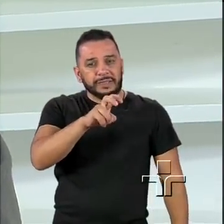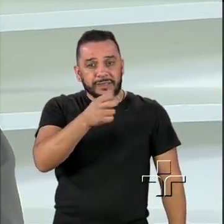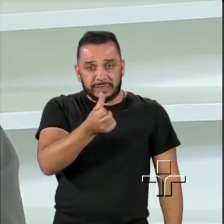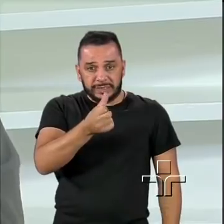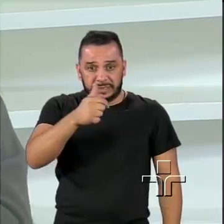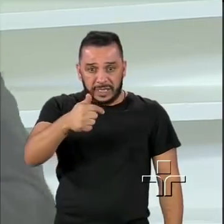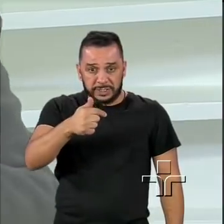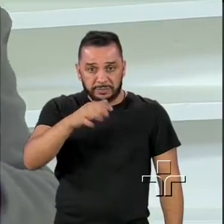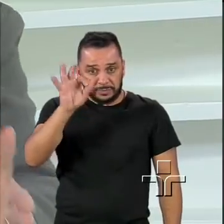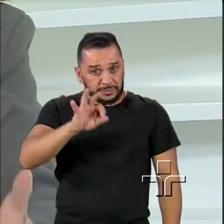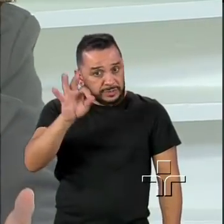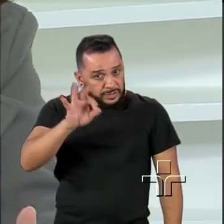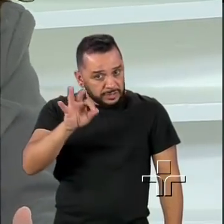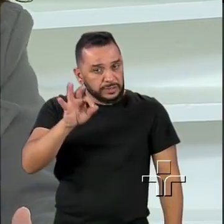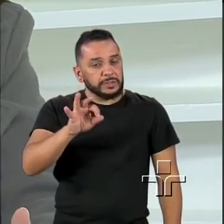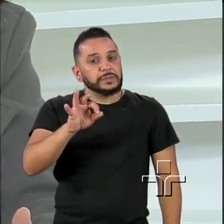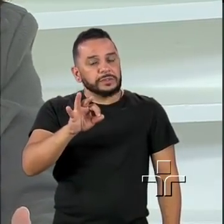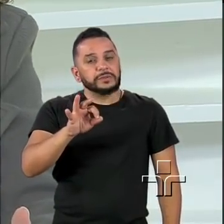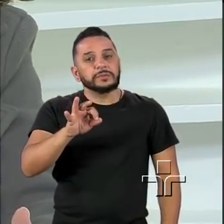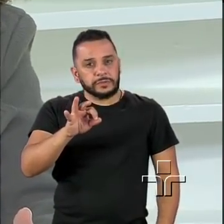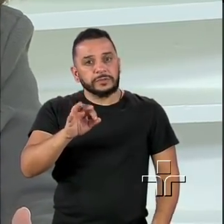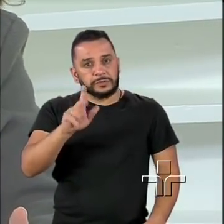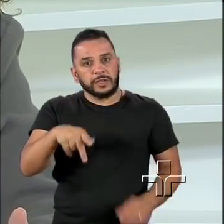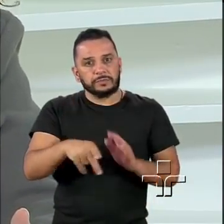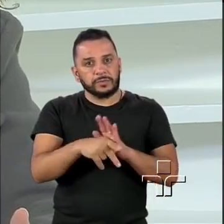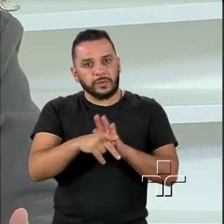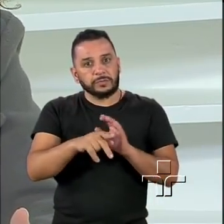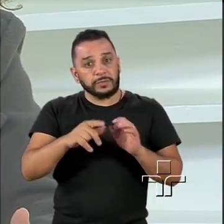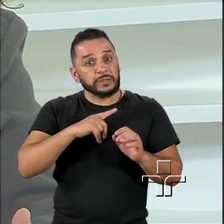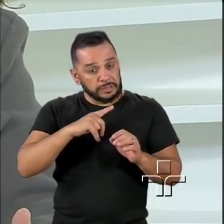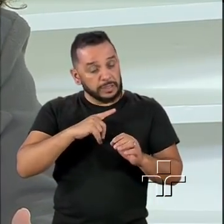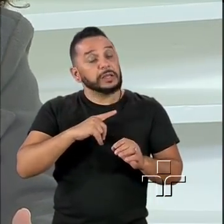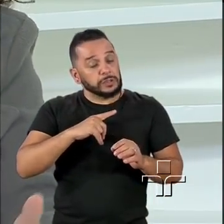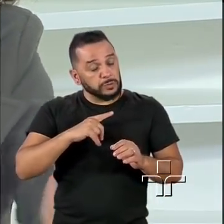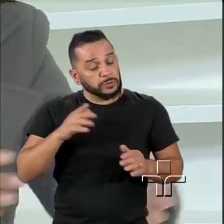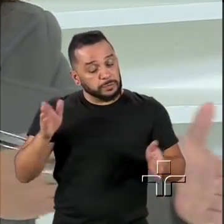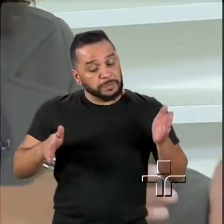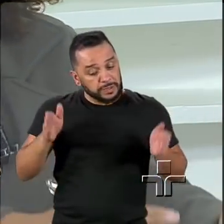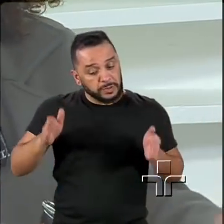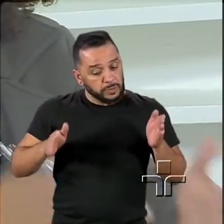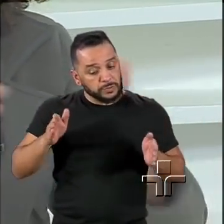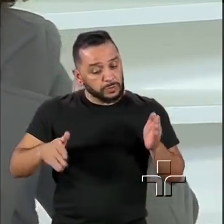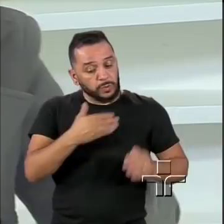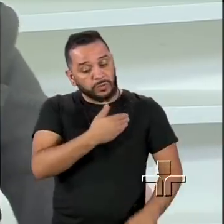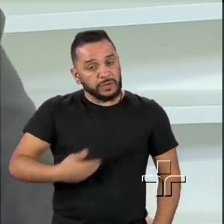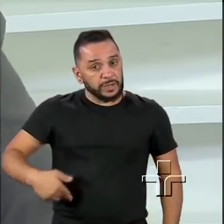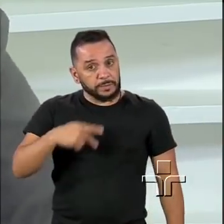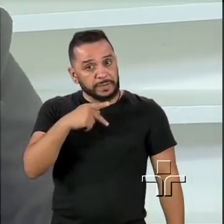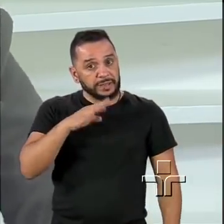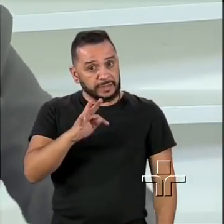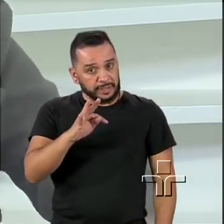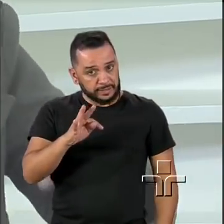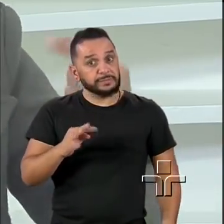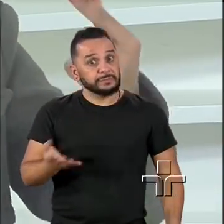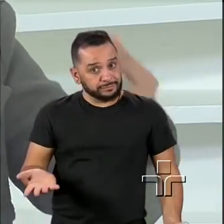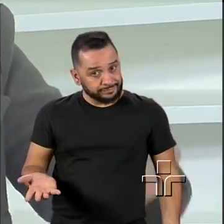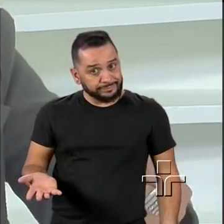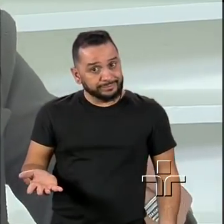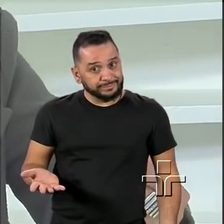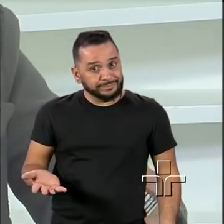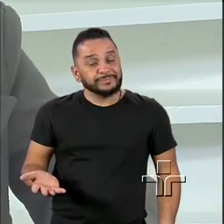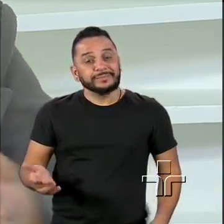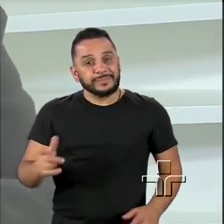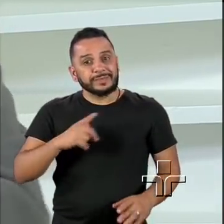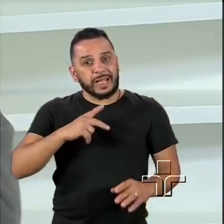567%, inclusive durante as gestões dos governos petistas. 2 índices que se